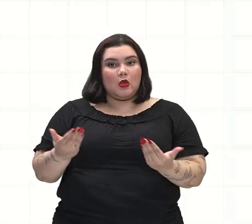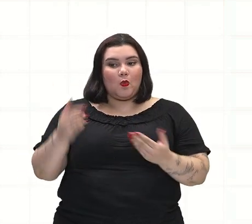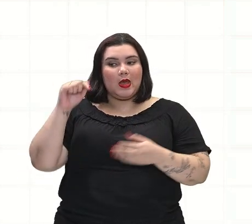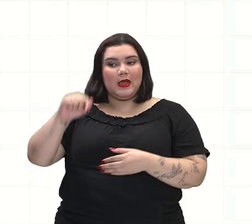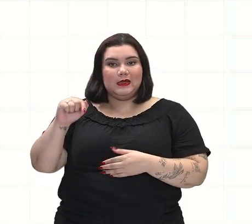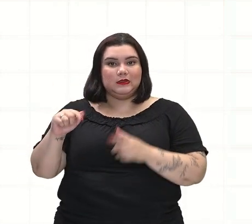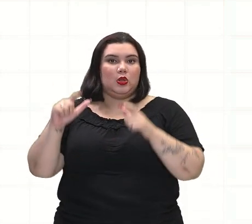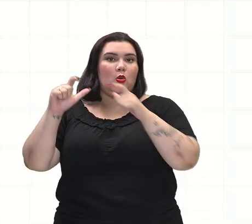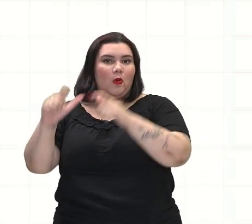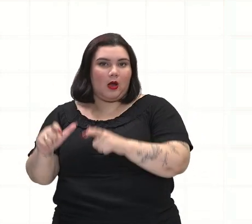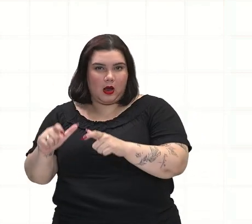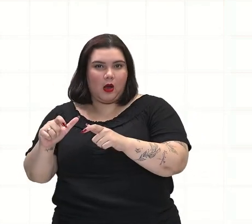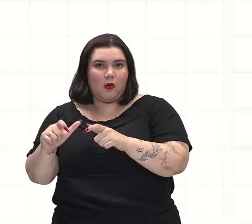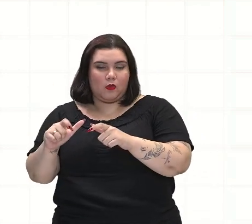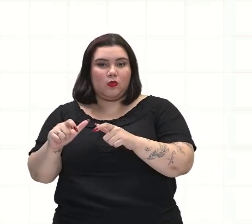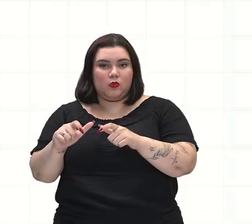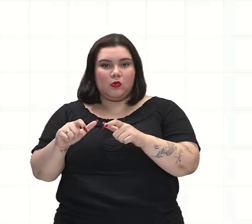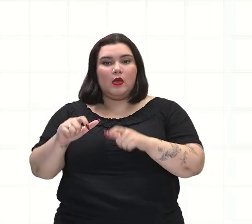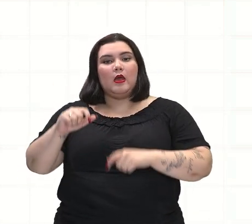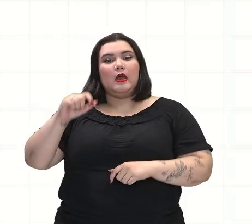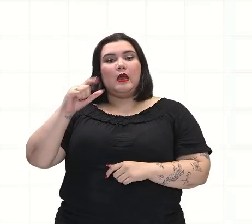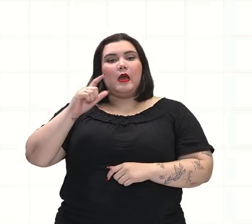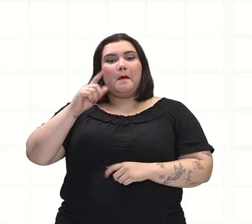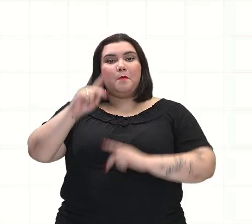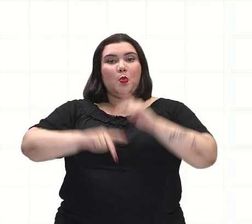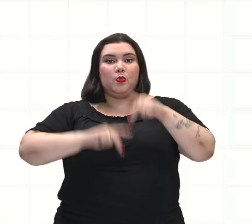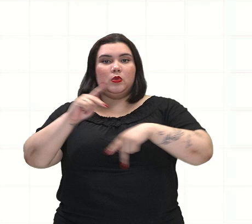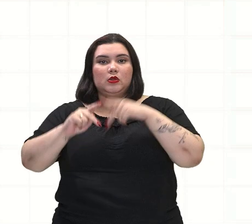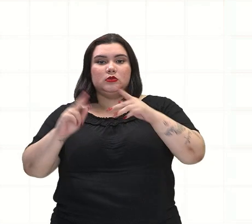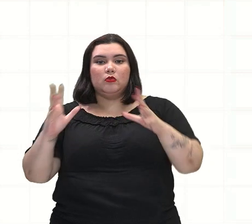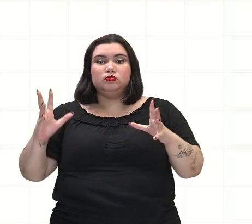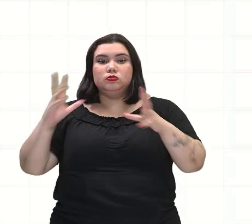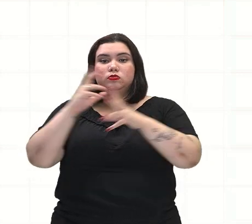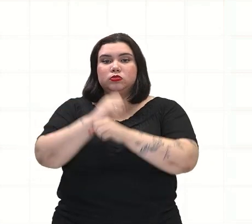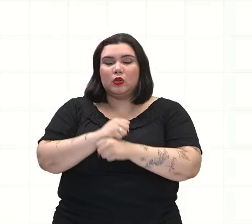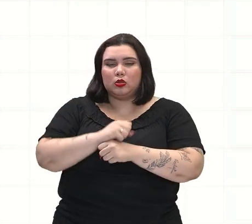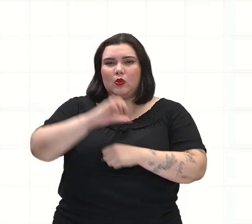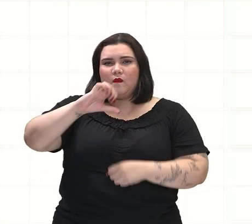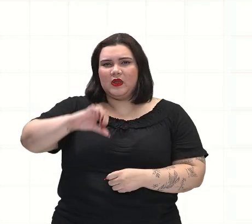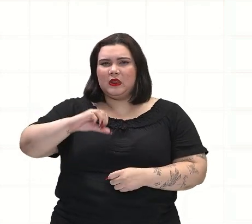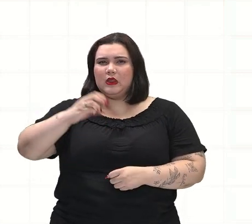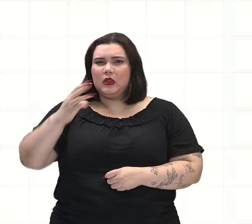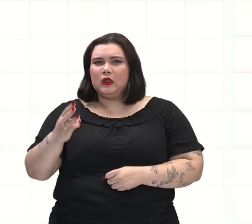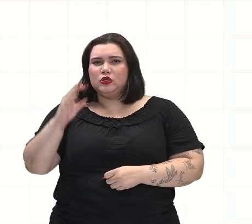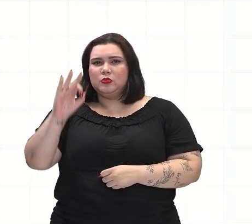93% da sua população formada pelo quê? Por escravos.